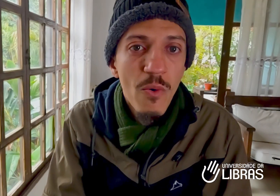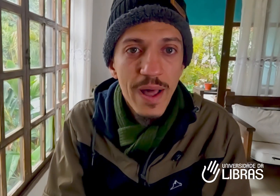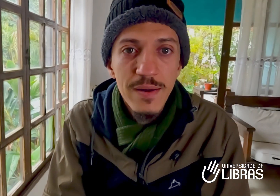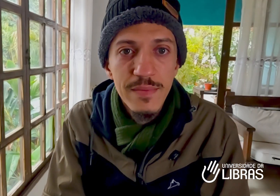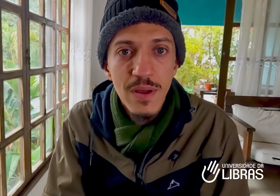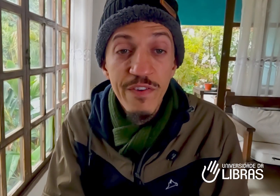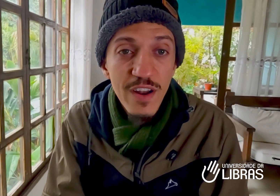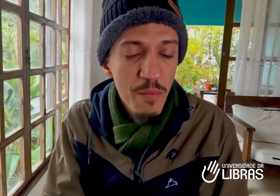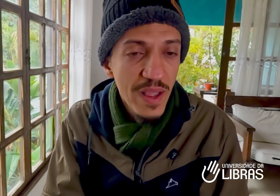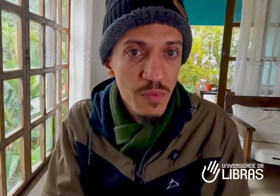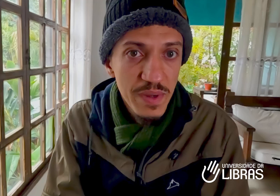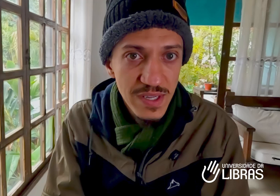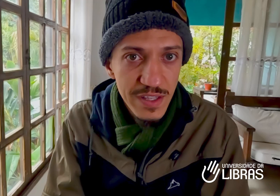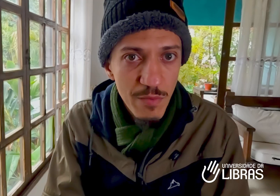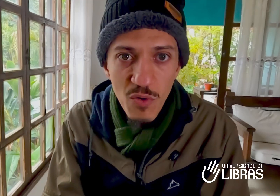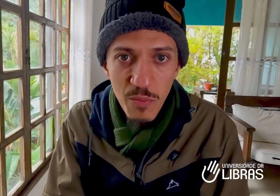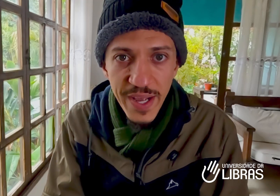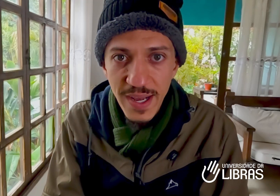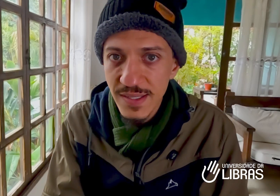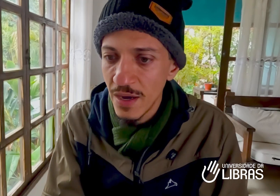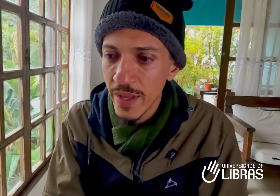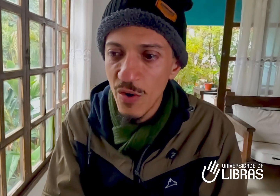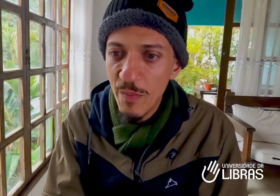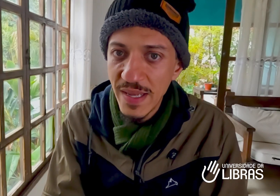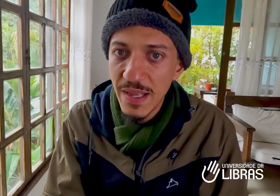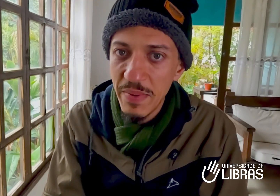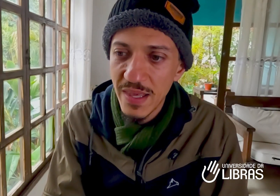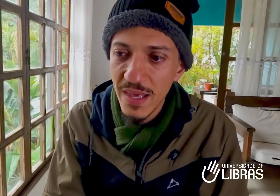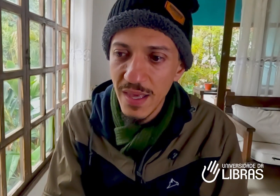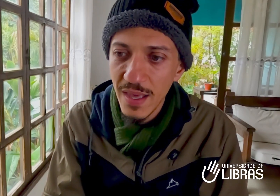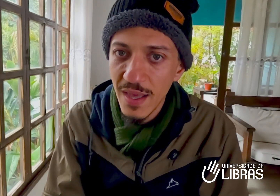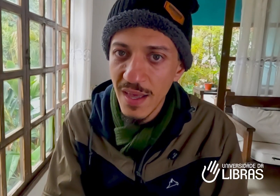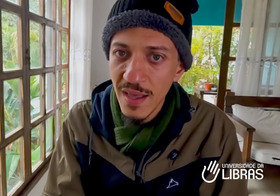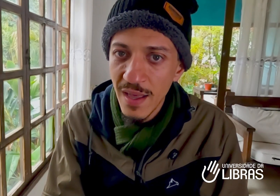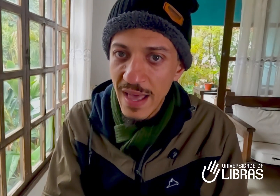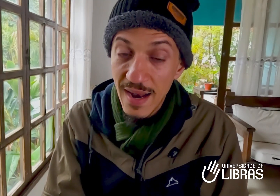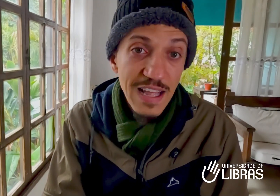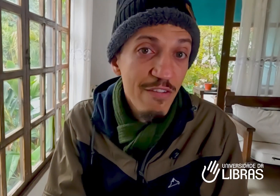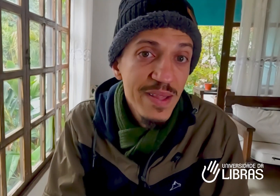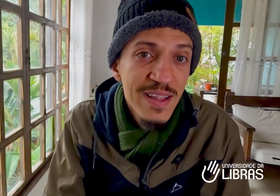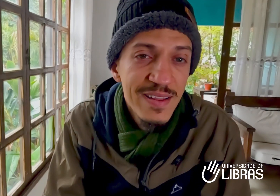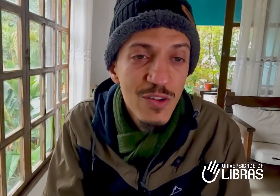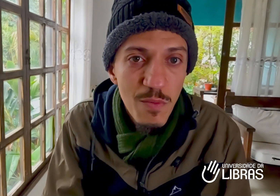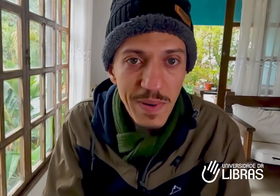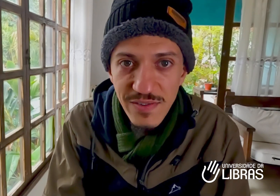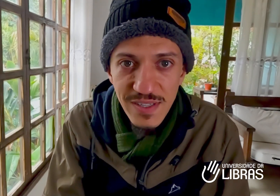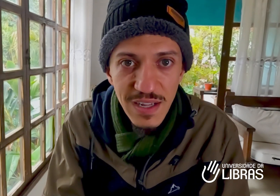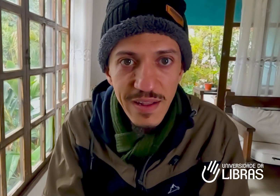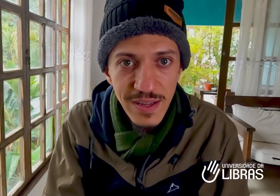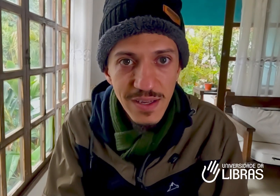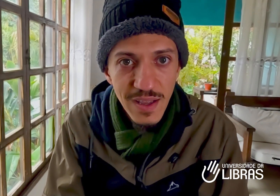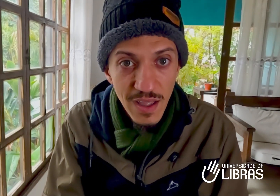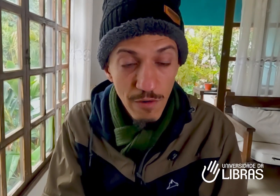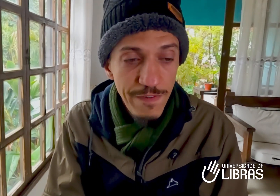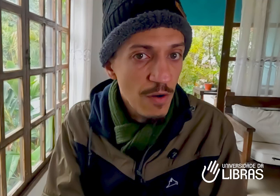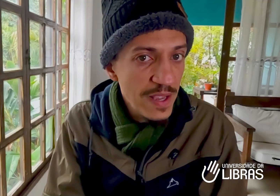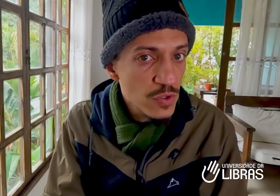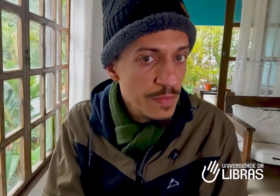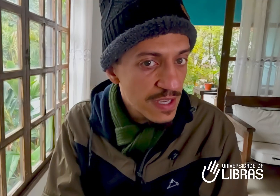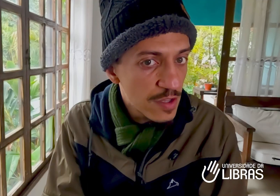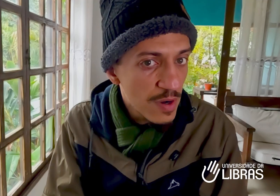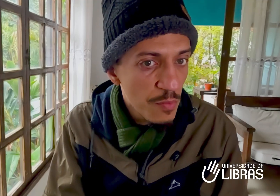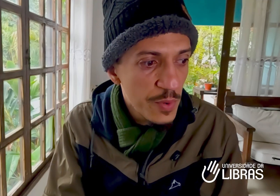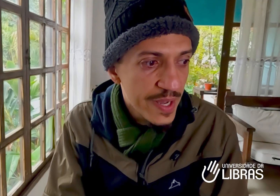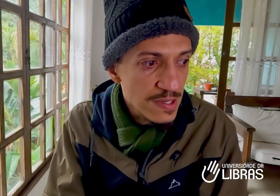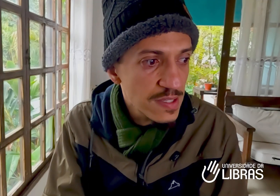real com ela. Eu finalmente comecei a ter uma comunicação em que eu percebi que ela estava me entendendo com mais facilidade. Eu finalmente